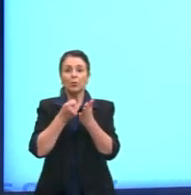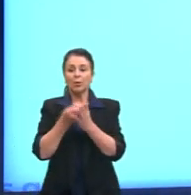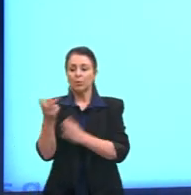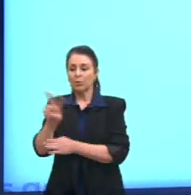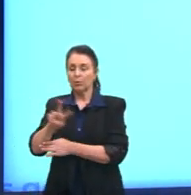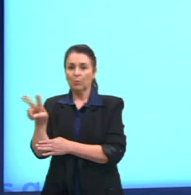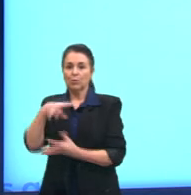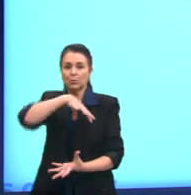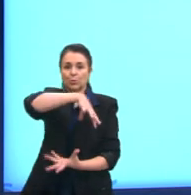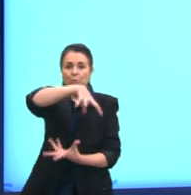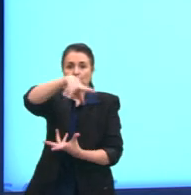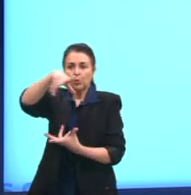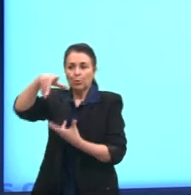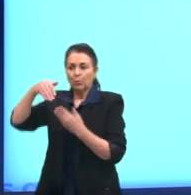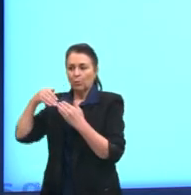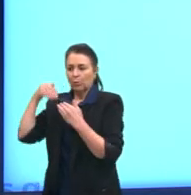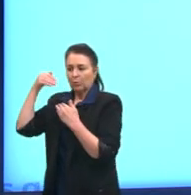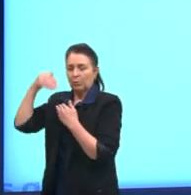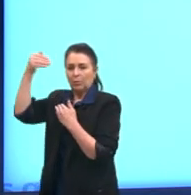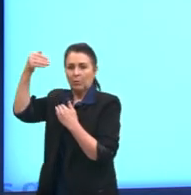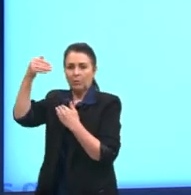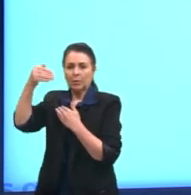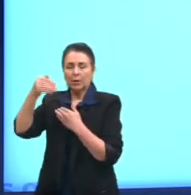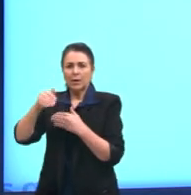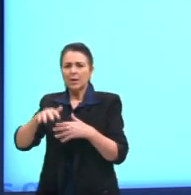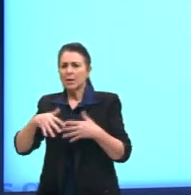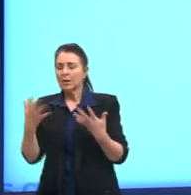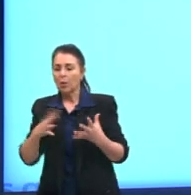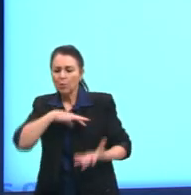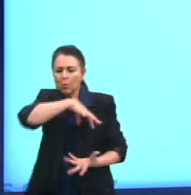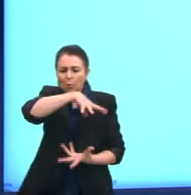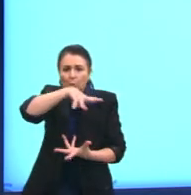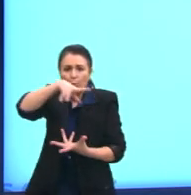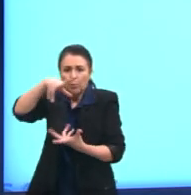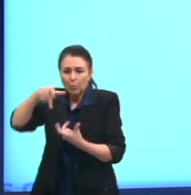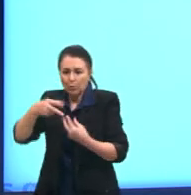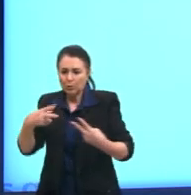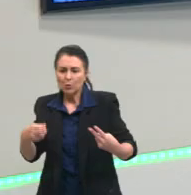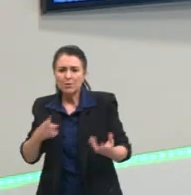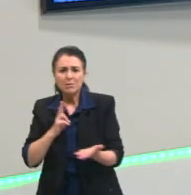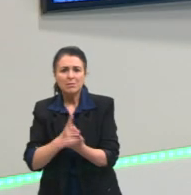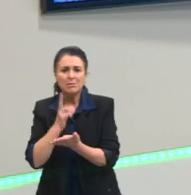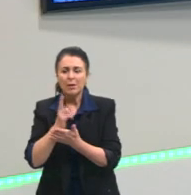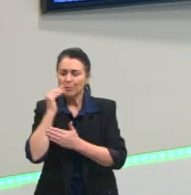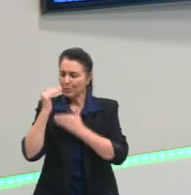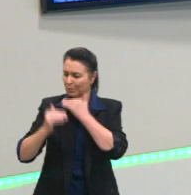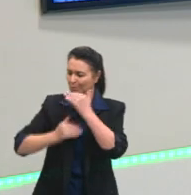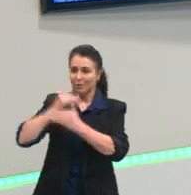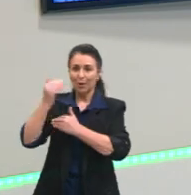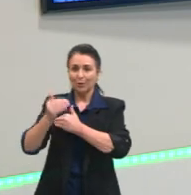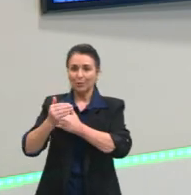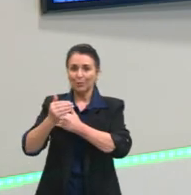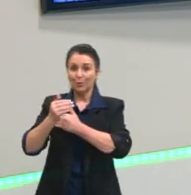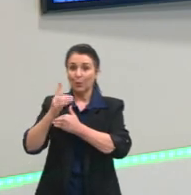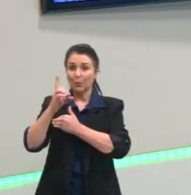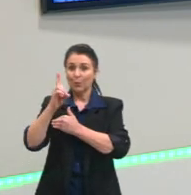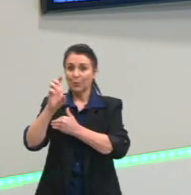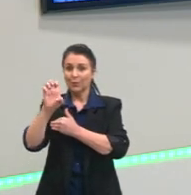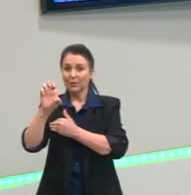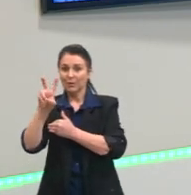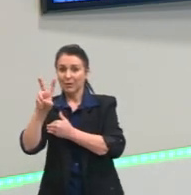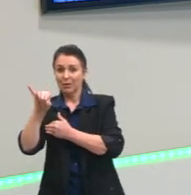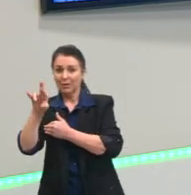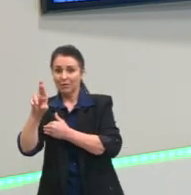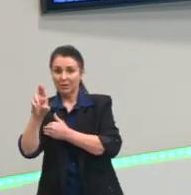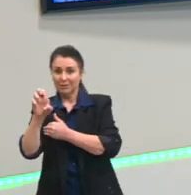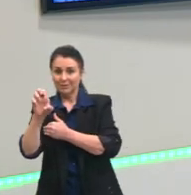que o mundo evolui e tem um mundo está em constante movimento ou eterno Devir um eterno vir-a-ser